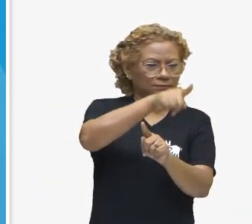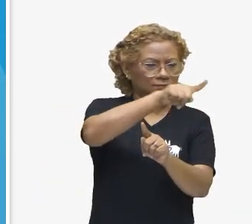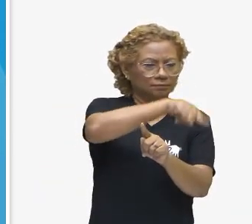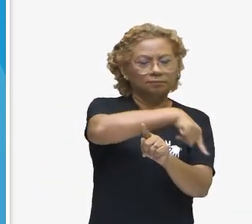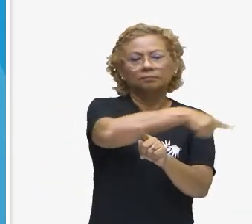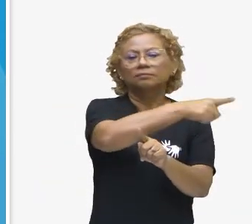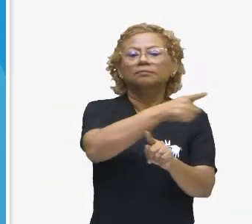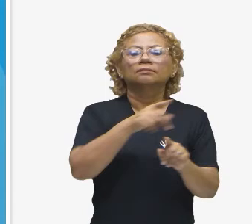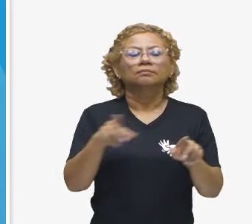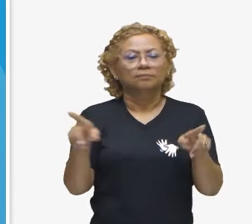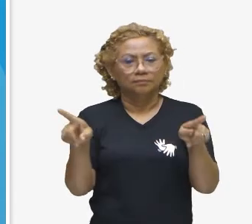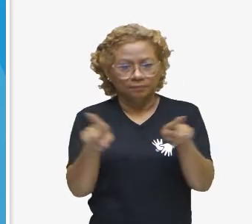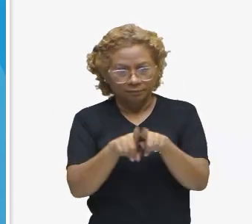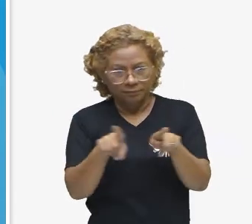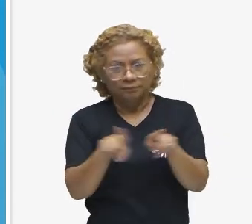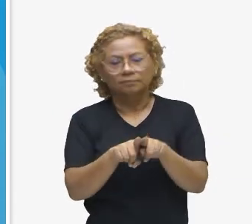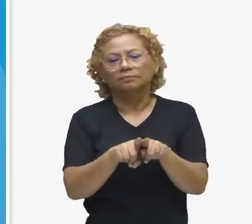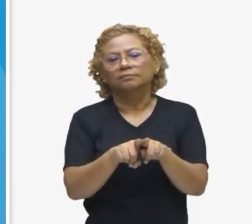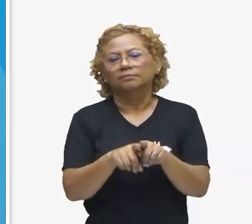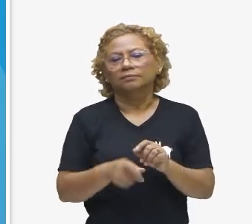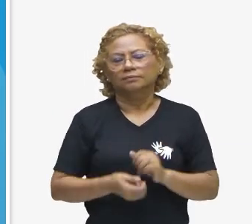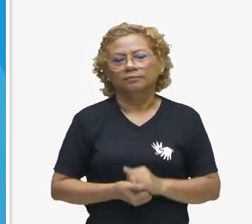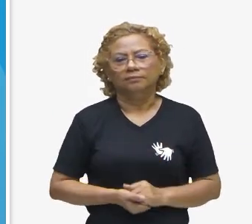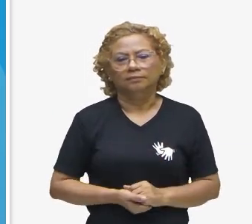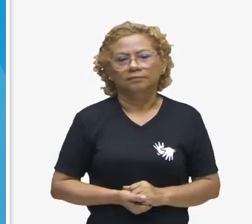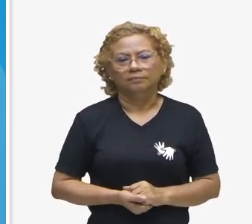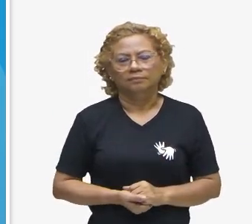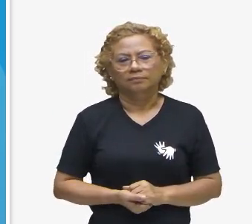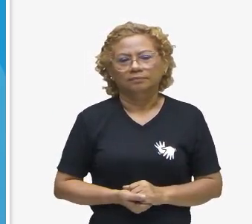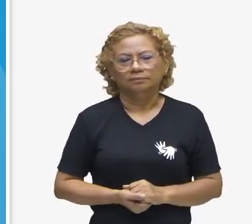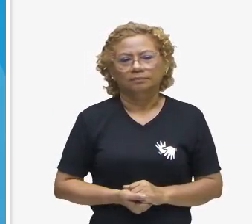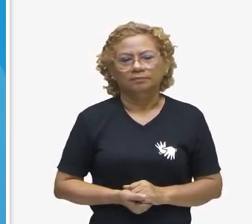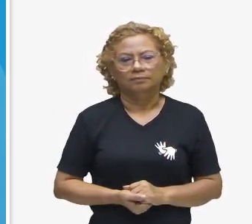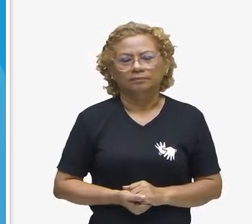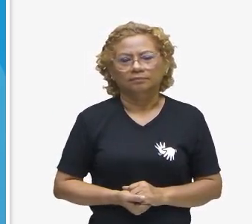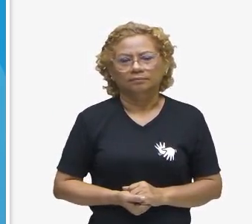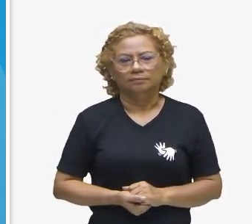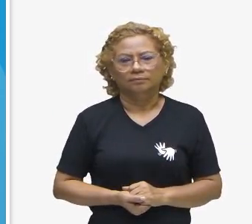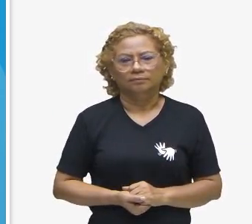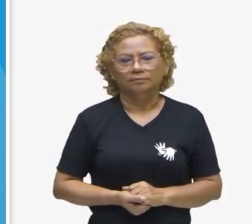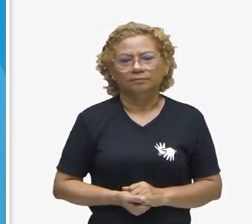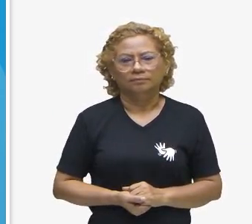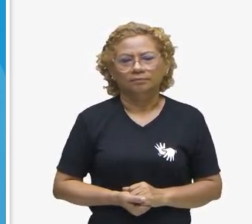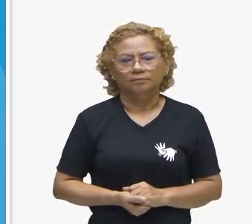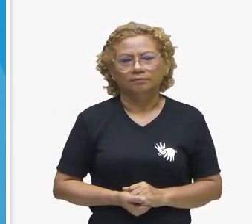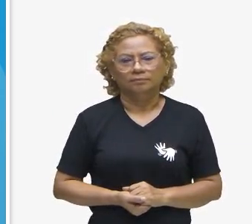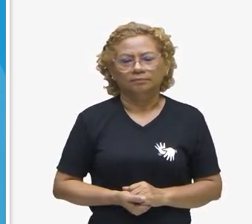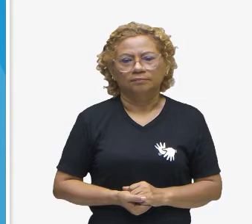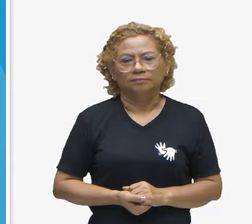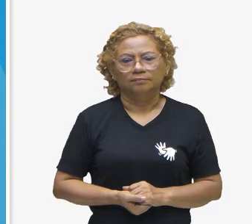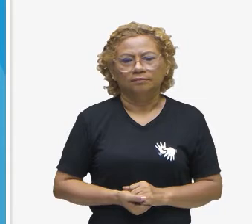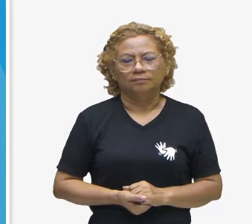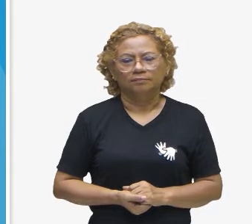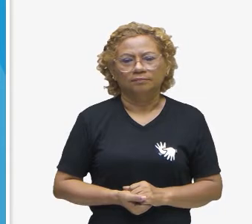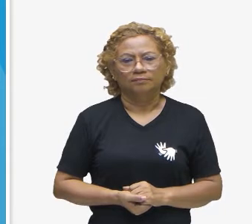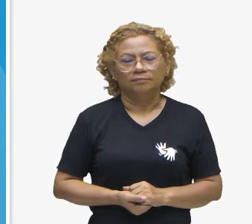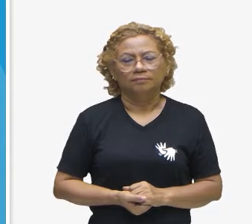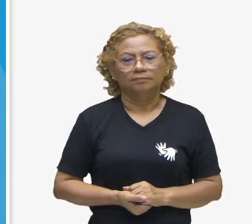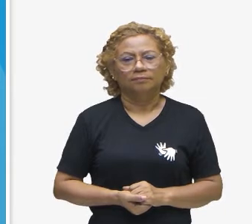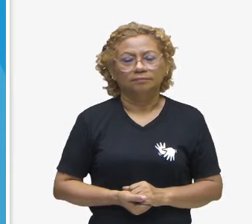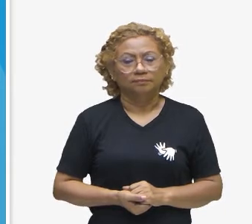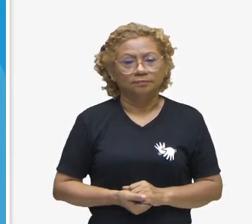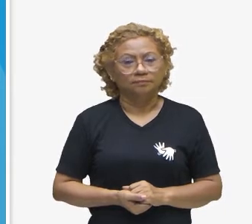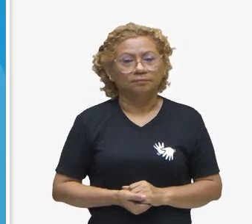Ele vai se repetindo até aqui e a gente vai determinar a função cosseno